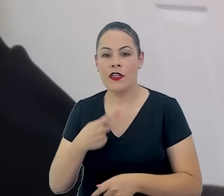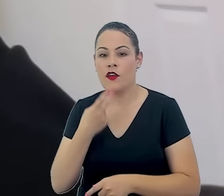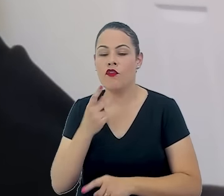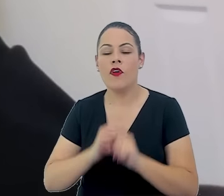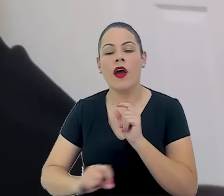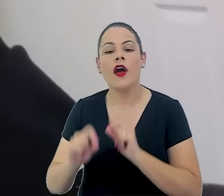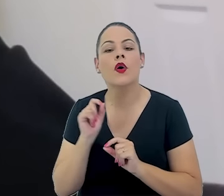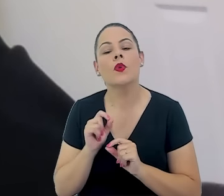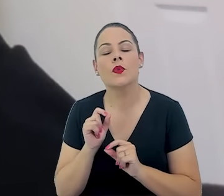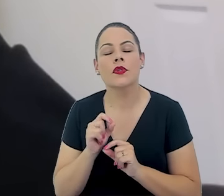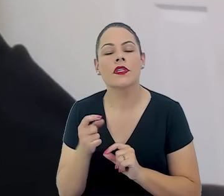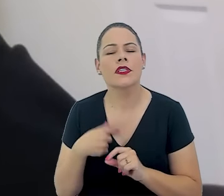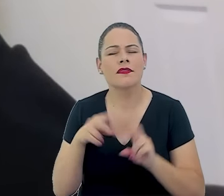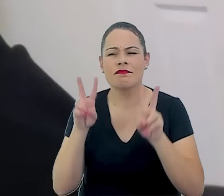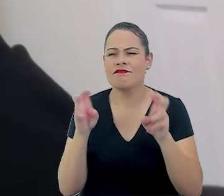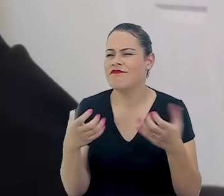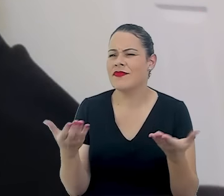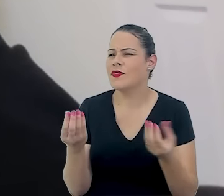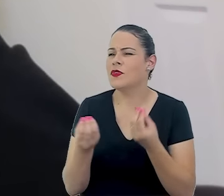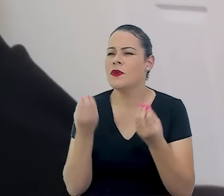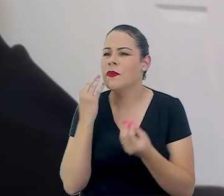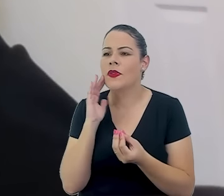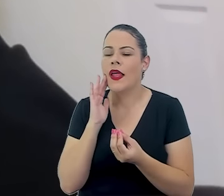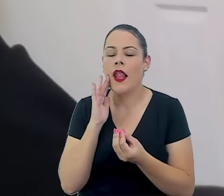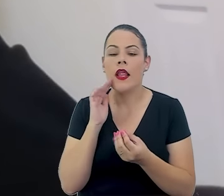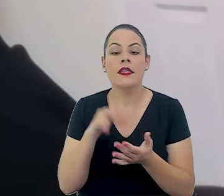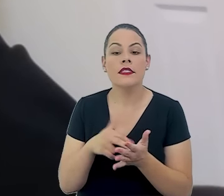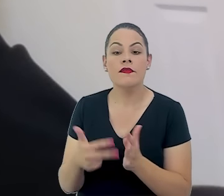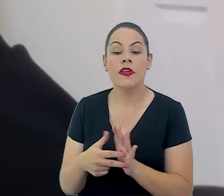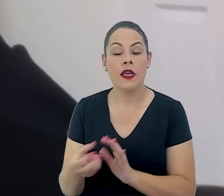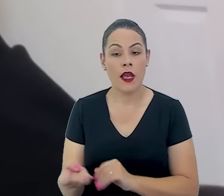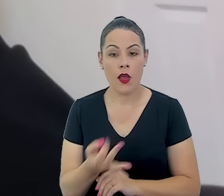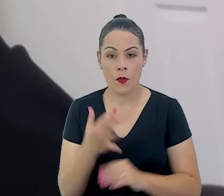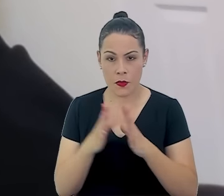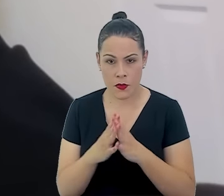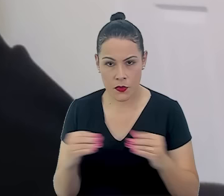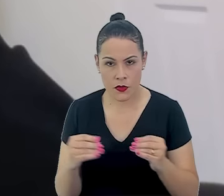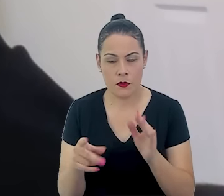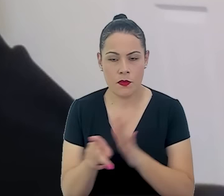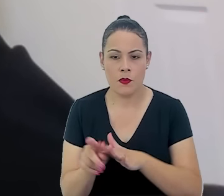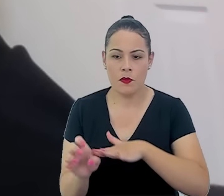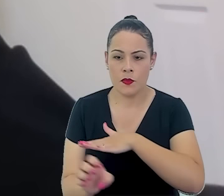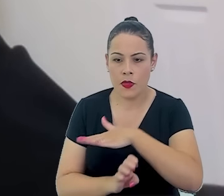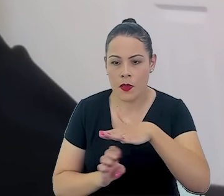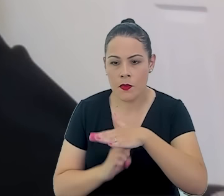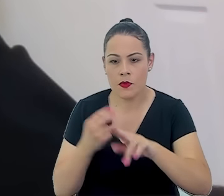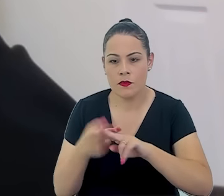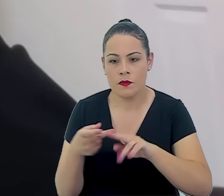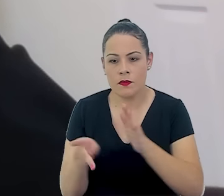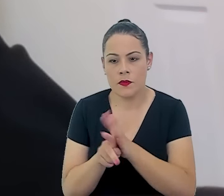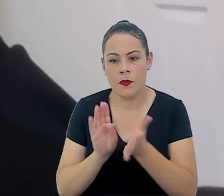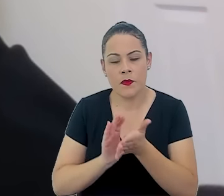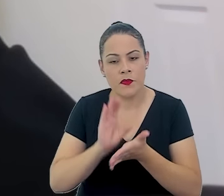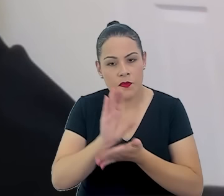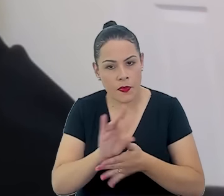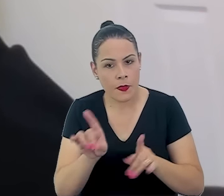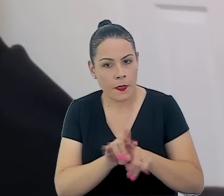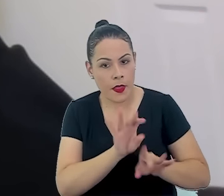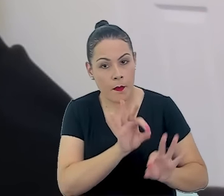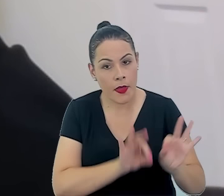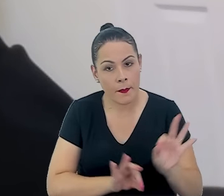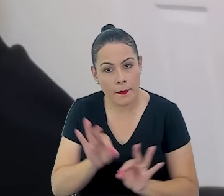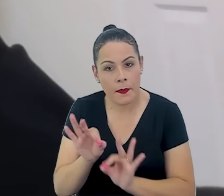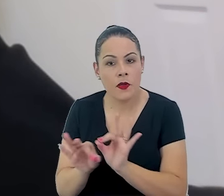Eu tô Rodrigo, eu estou falando de soluções nas quais as empresas, através dos seus investimentos